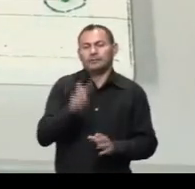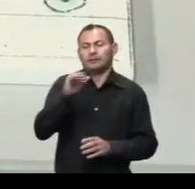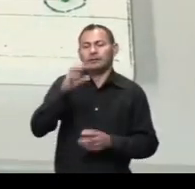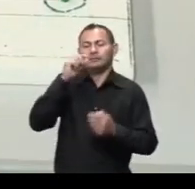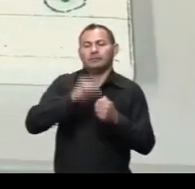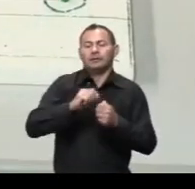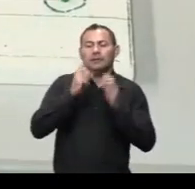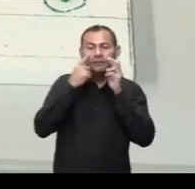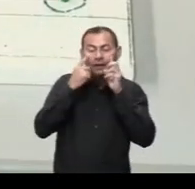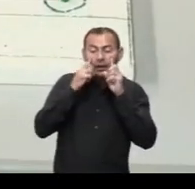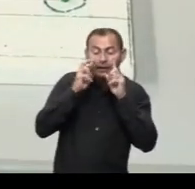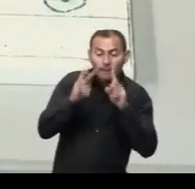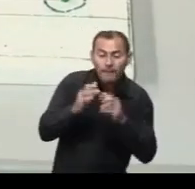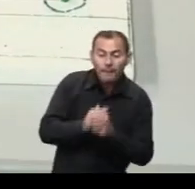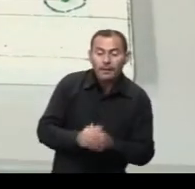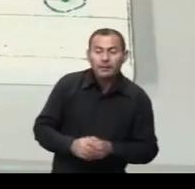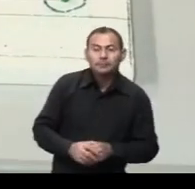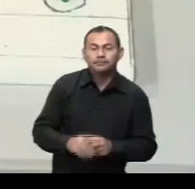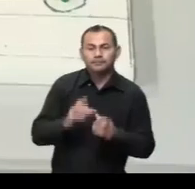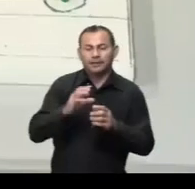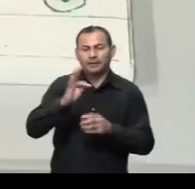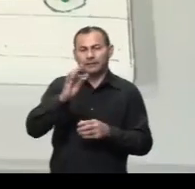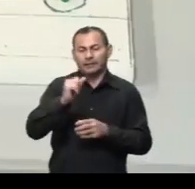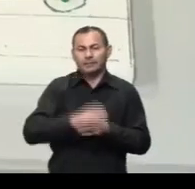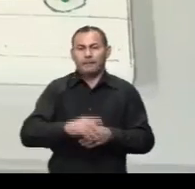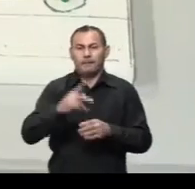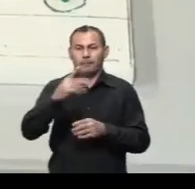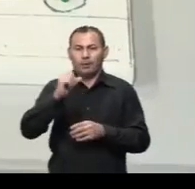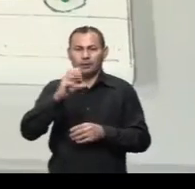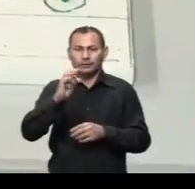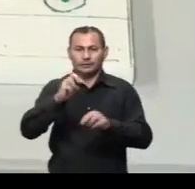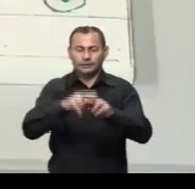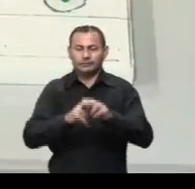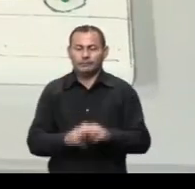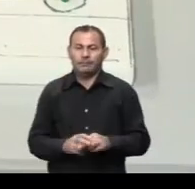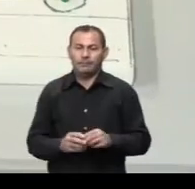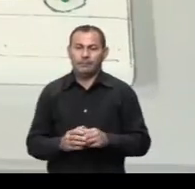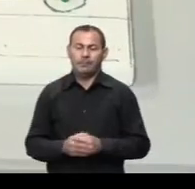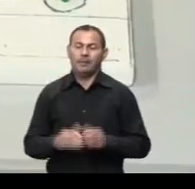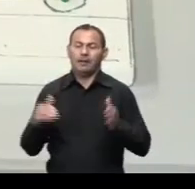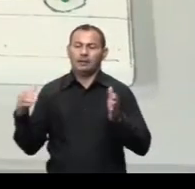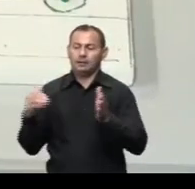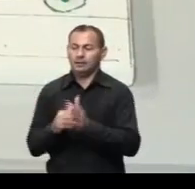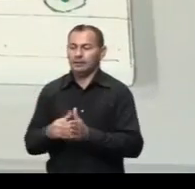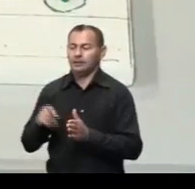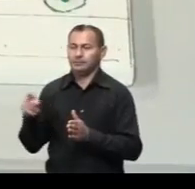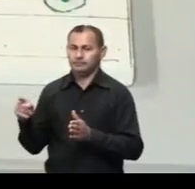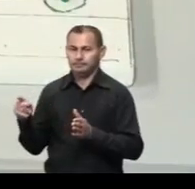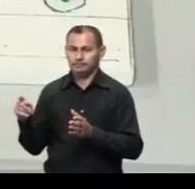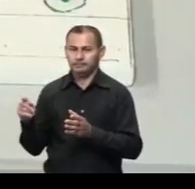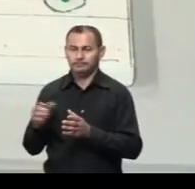vai lá ver assim, ó, bom, da face do poste, né, até